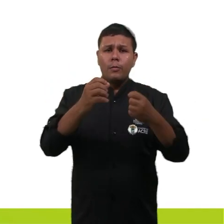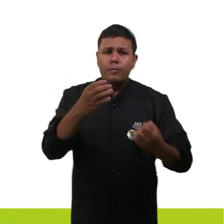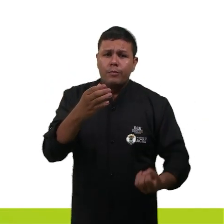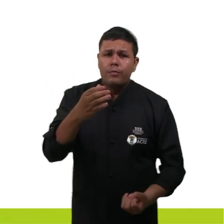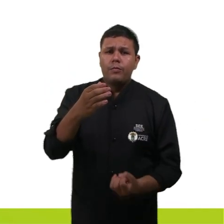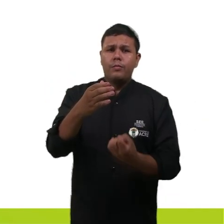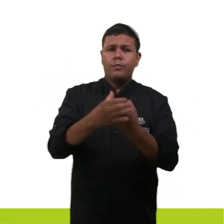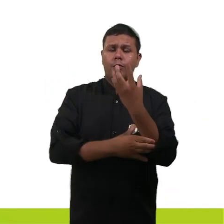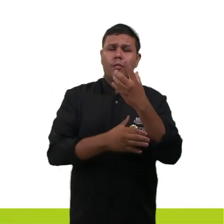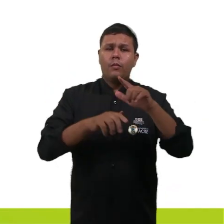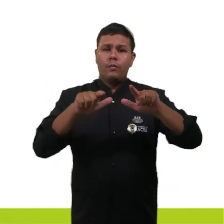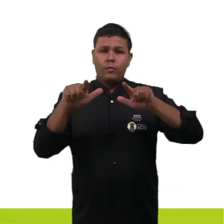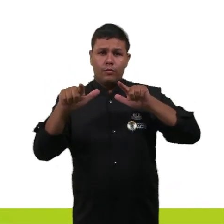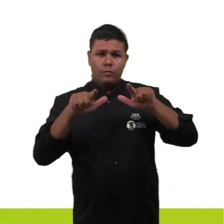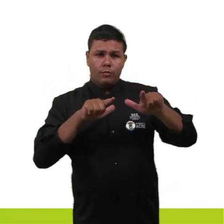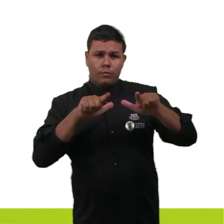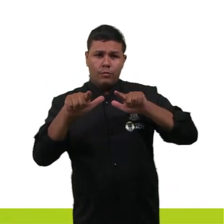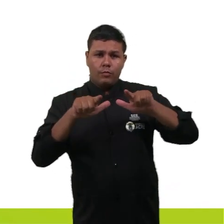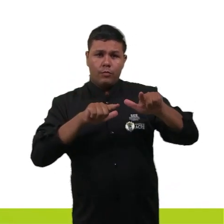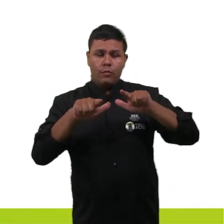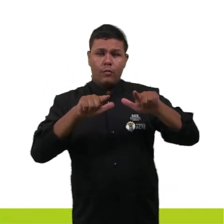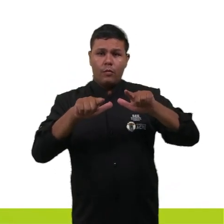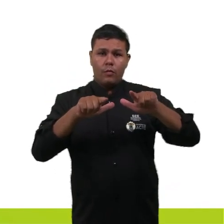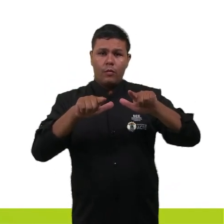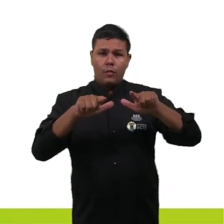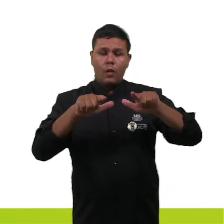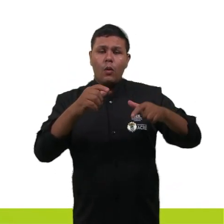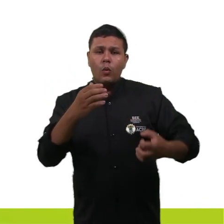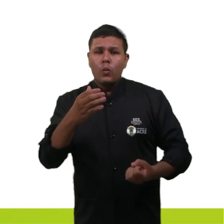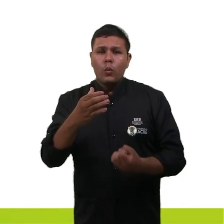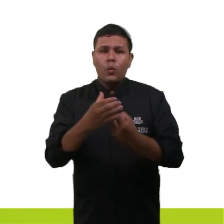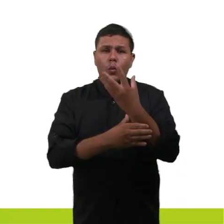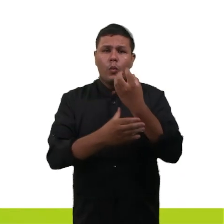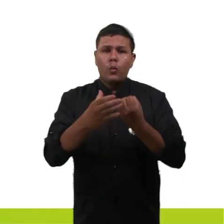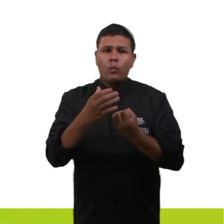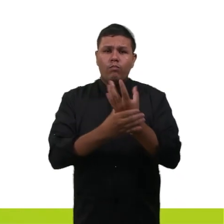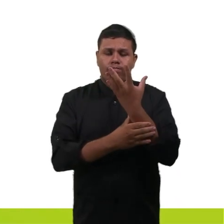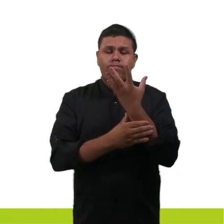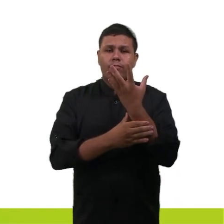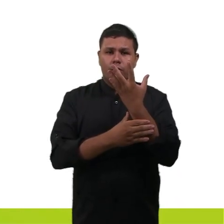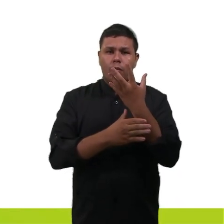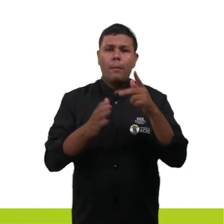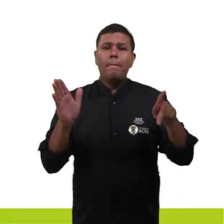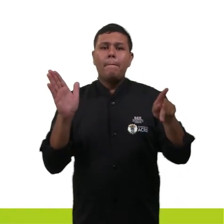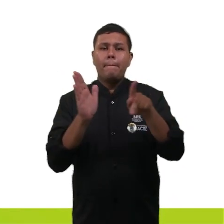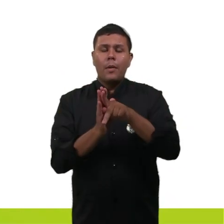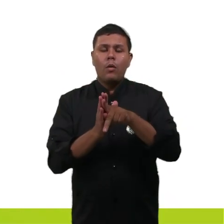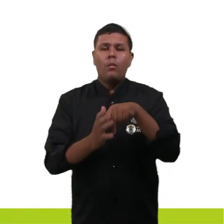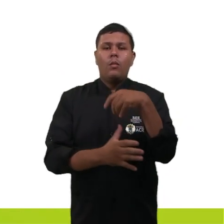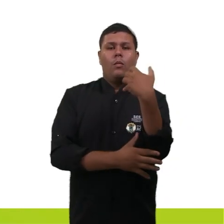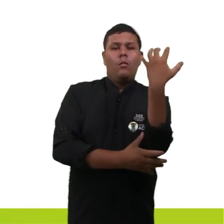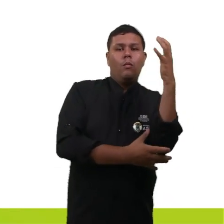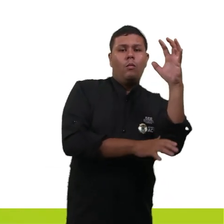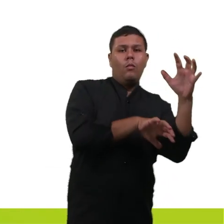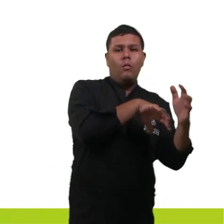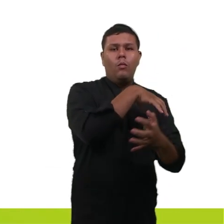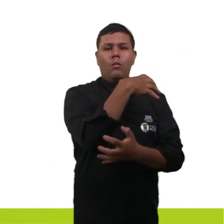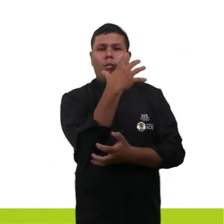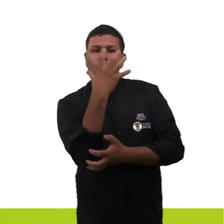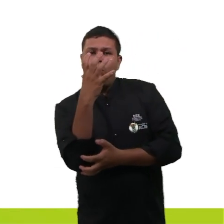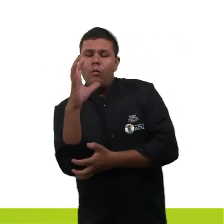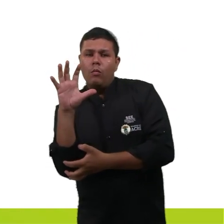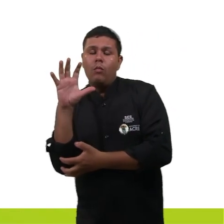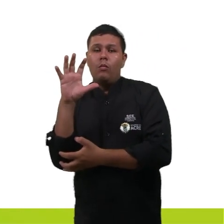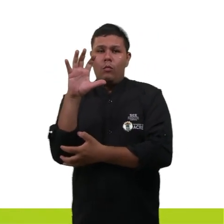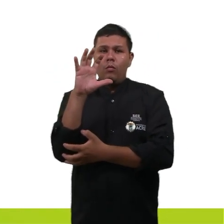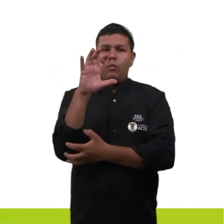pelas atividades que extraem o quê? Matéria-prima da natureza, trabalhando assim